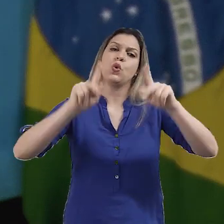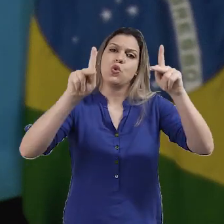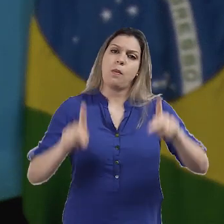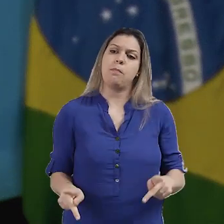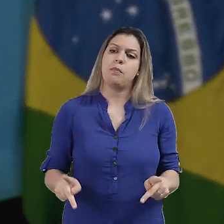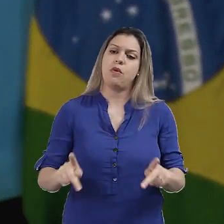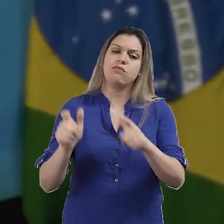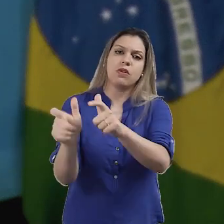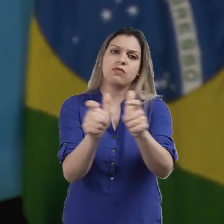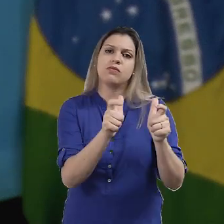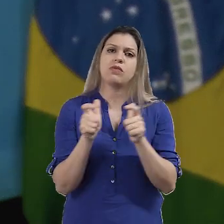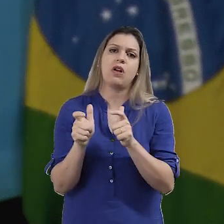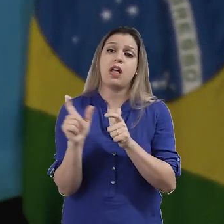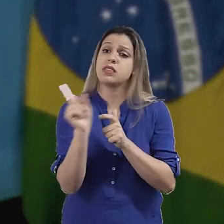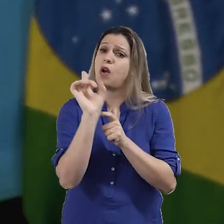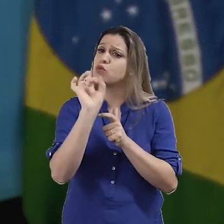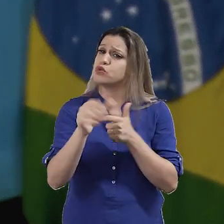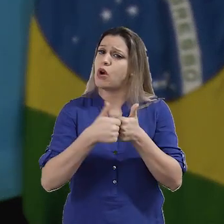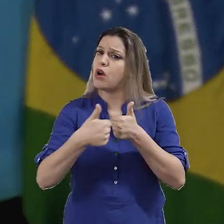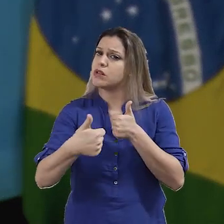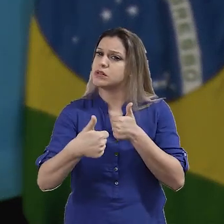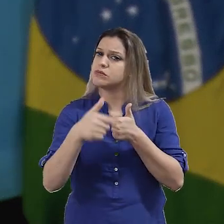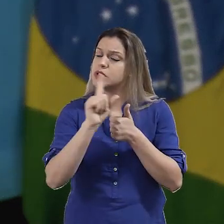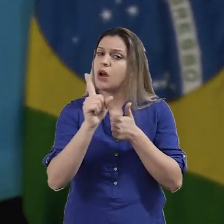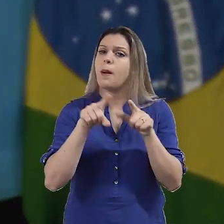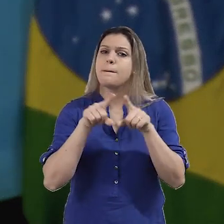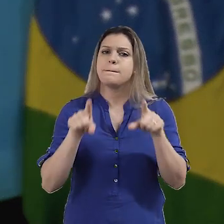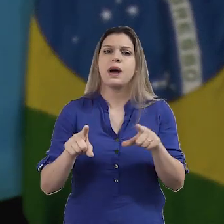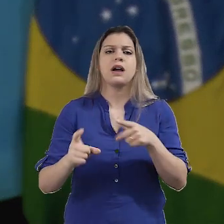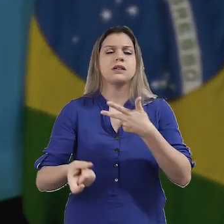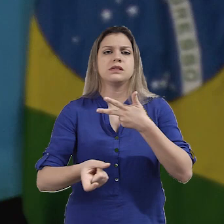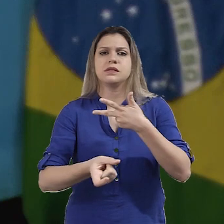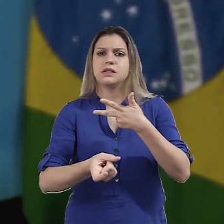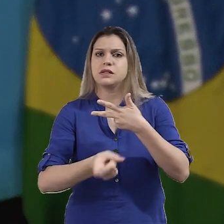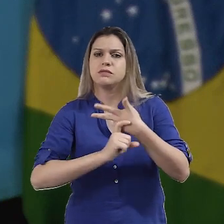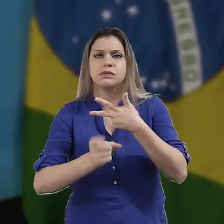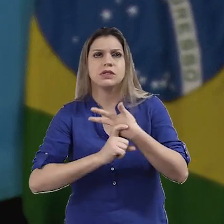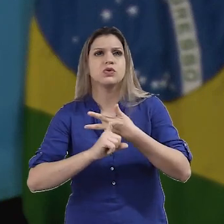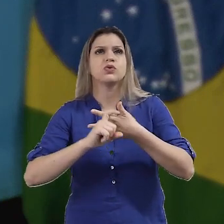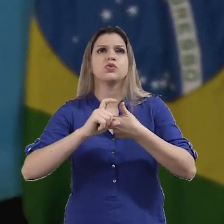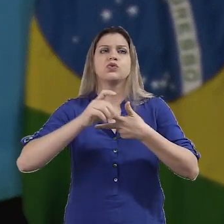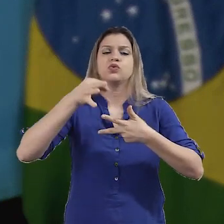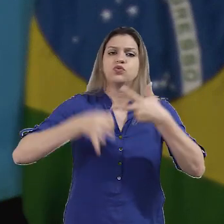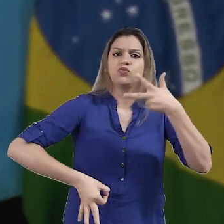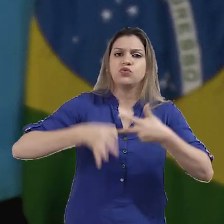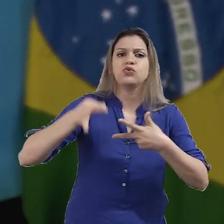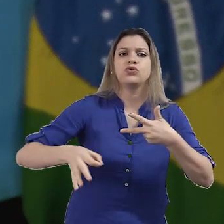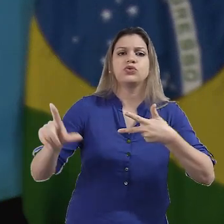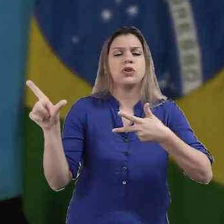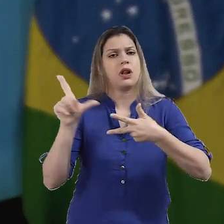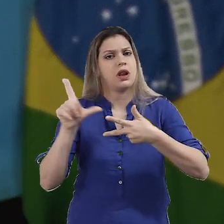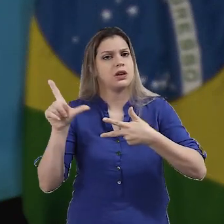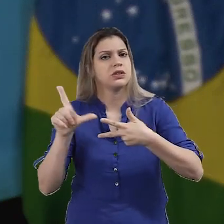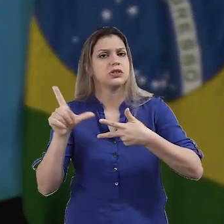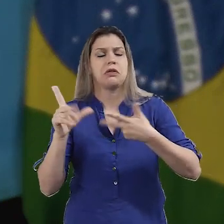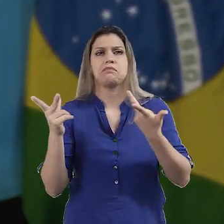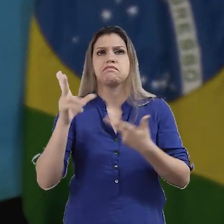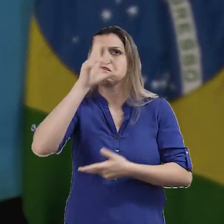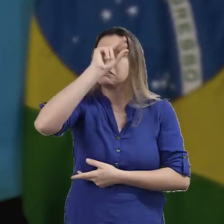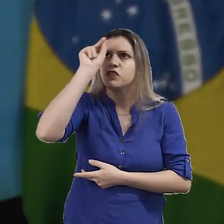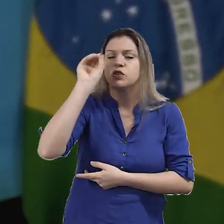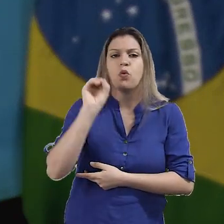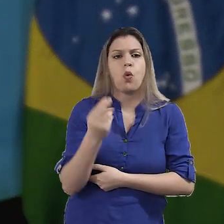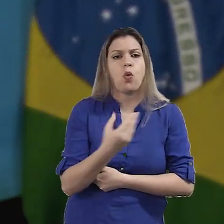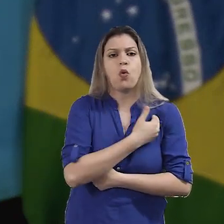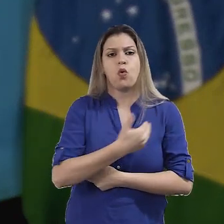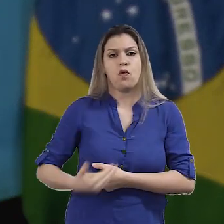não vale não só para o tribunal, mas todos os órgãos públicos, seja do executivo, legislativo, judiciário, seja em nível